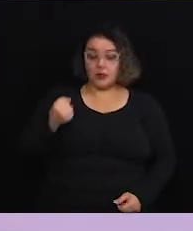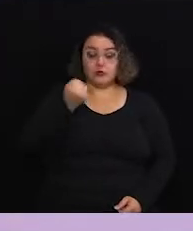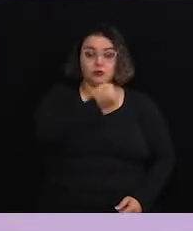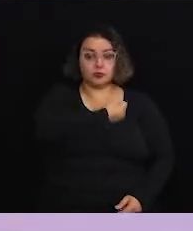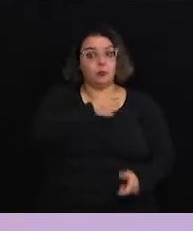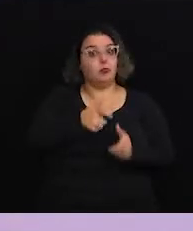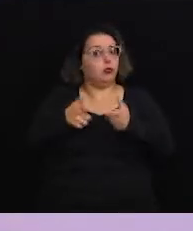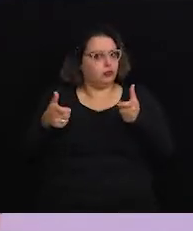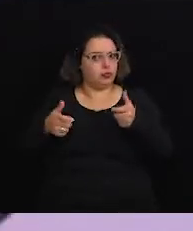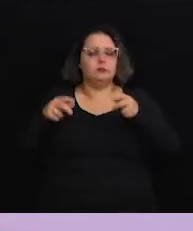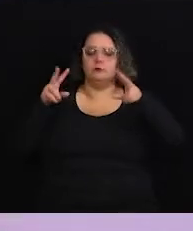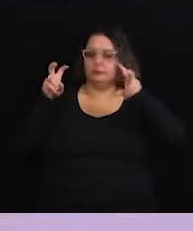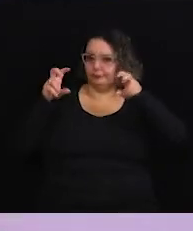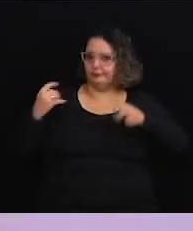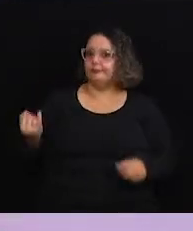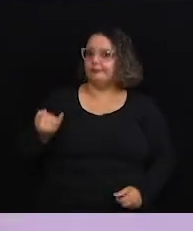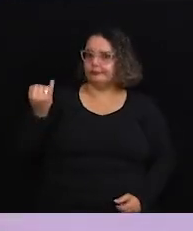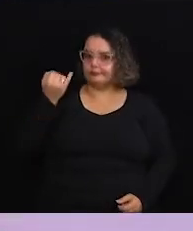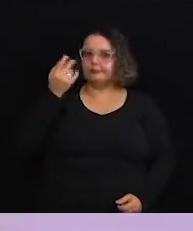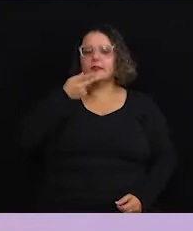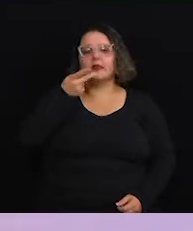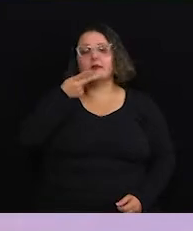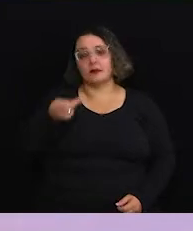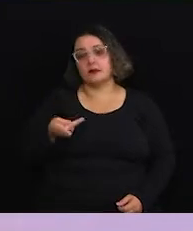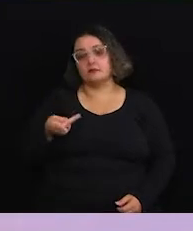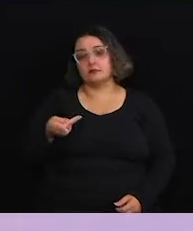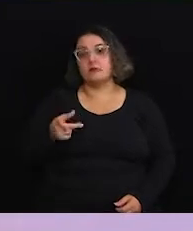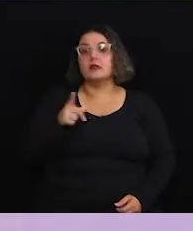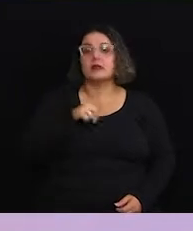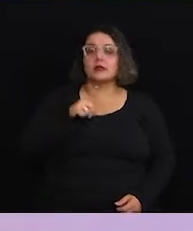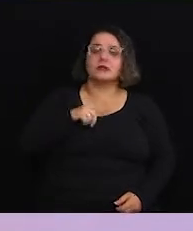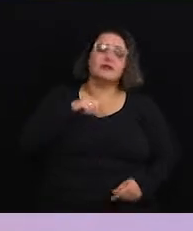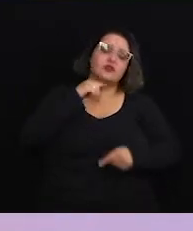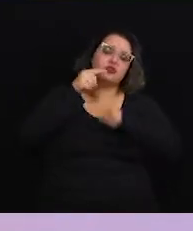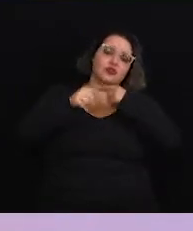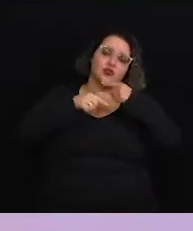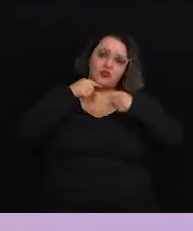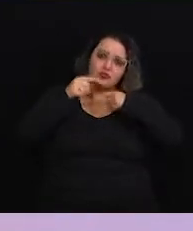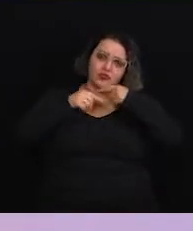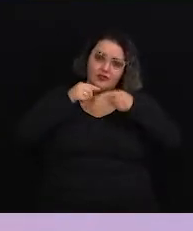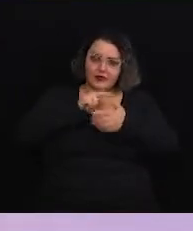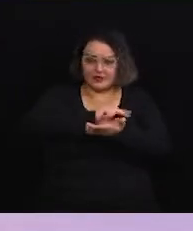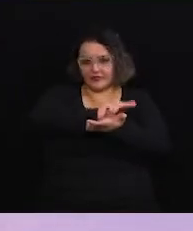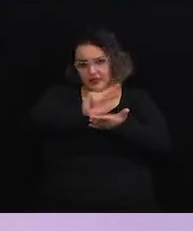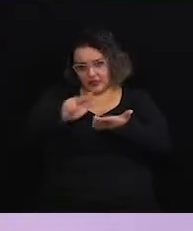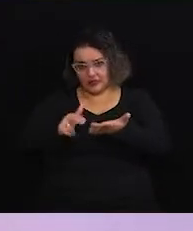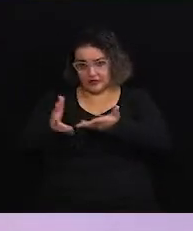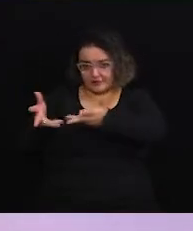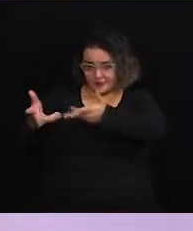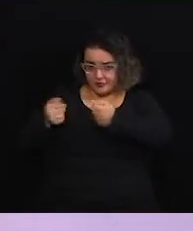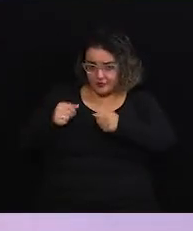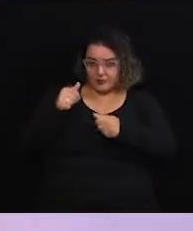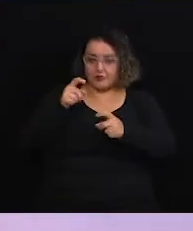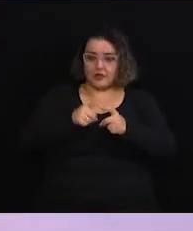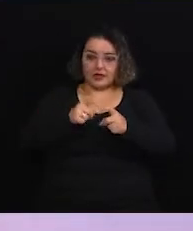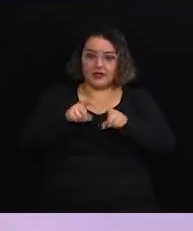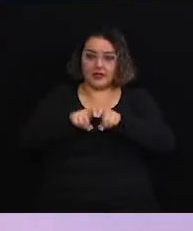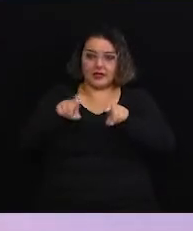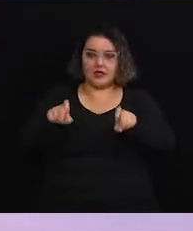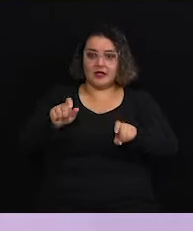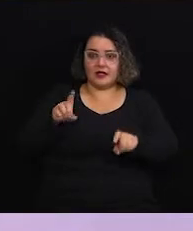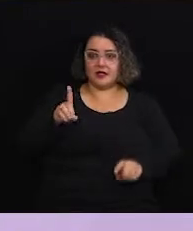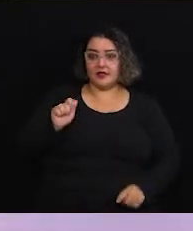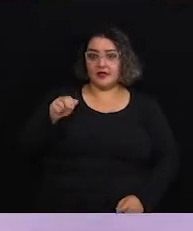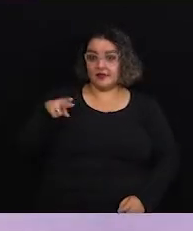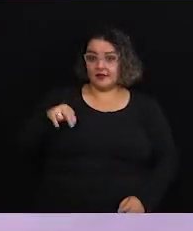bastante importante, muito falado, mas que ainda tem muitas dúvidas. Por isso, a gente convidou a ginecologista Daniela